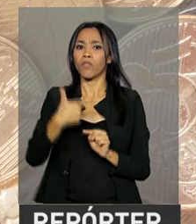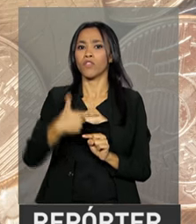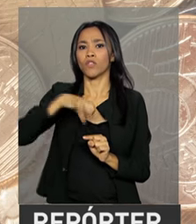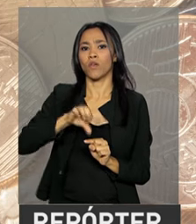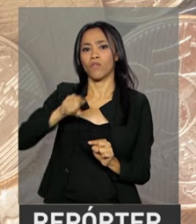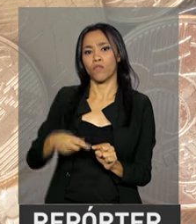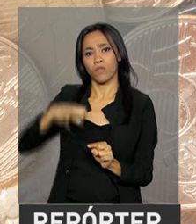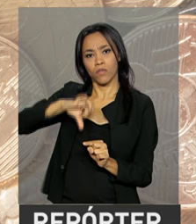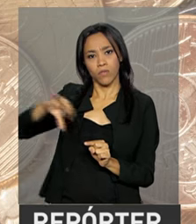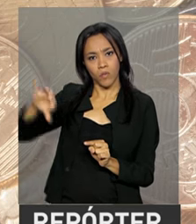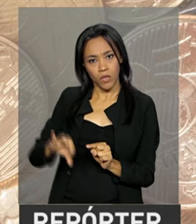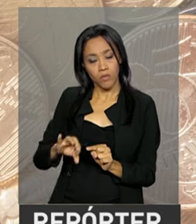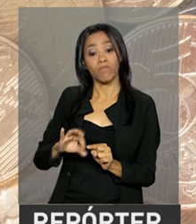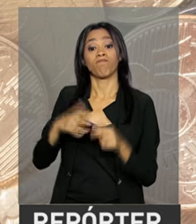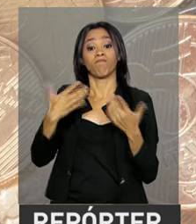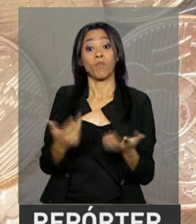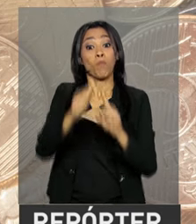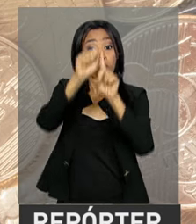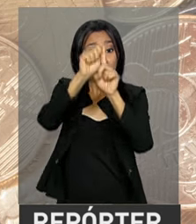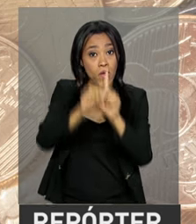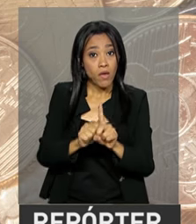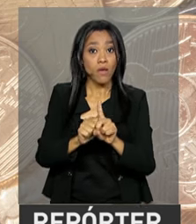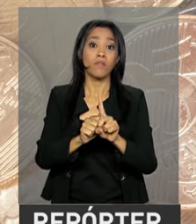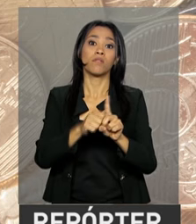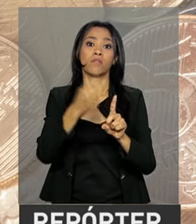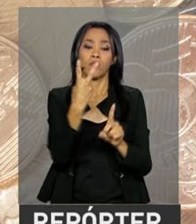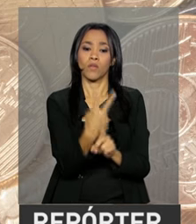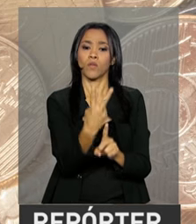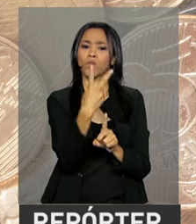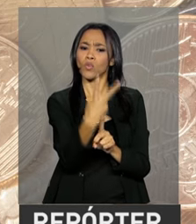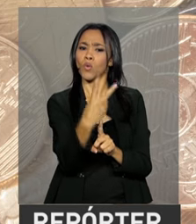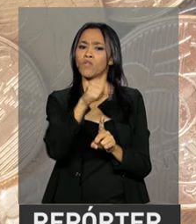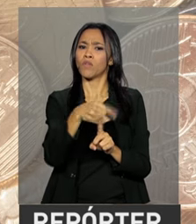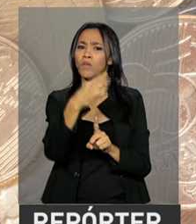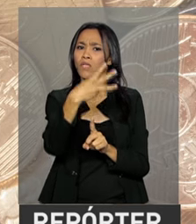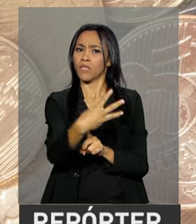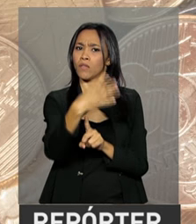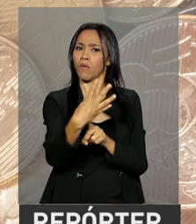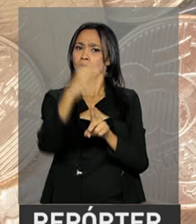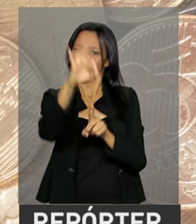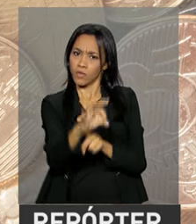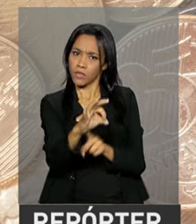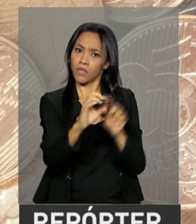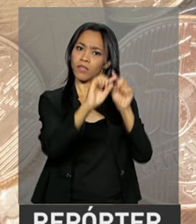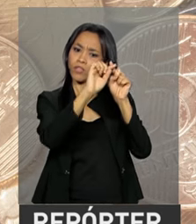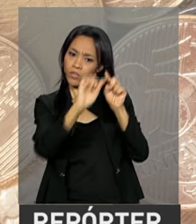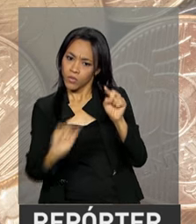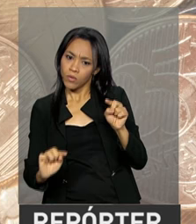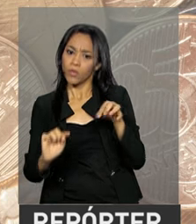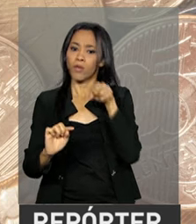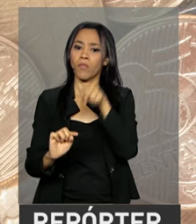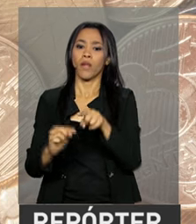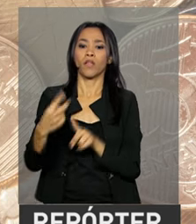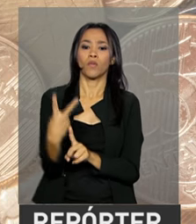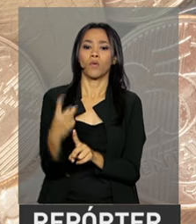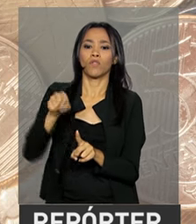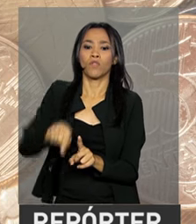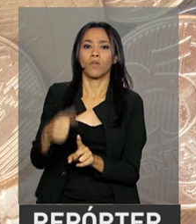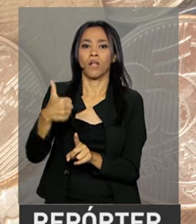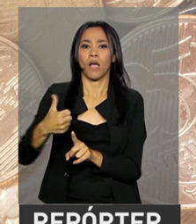ao ano ao mês o percentual do consignado caiu de 2,34 por cento para